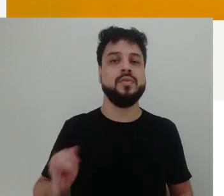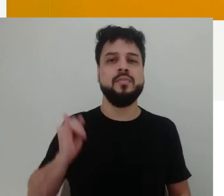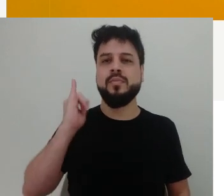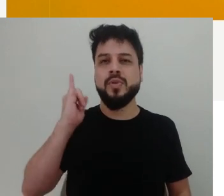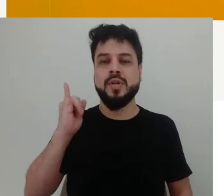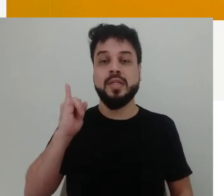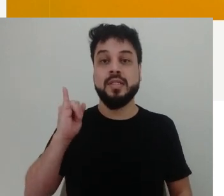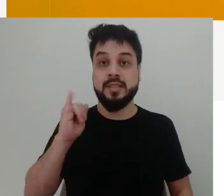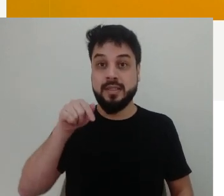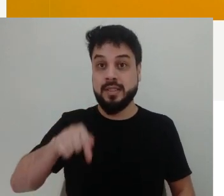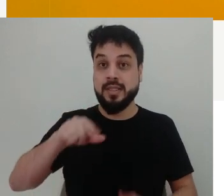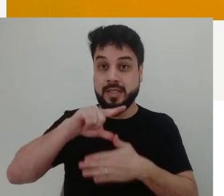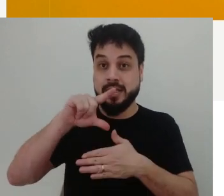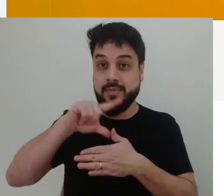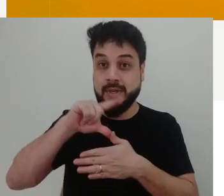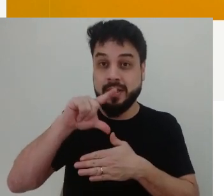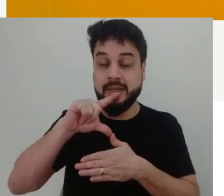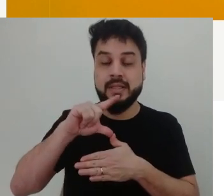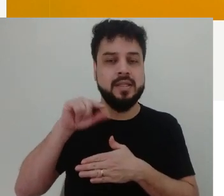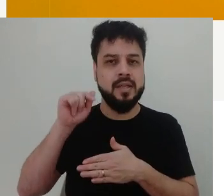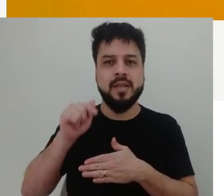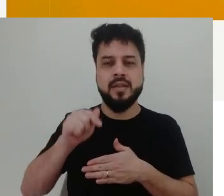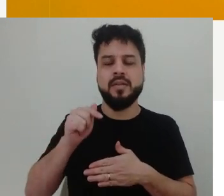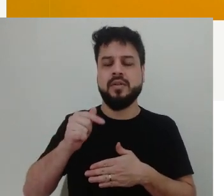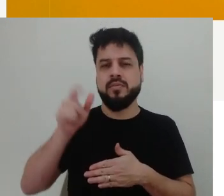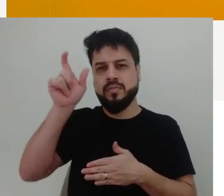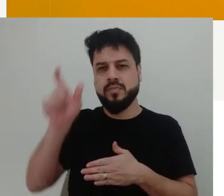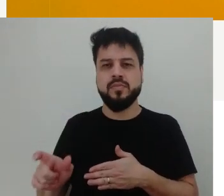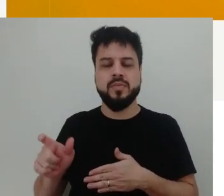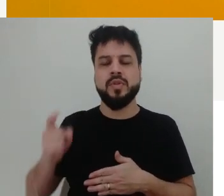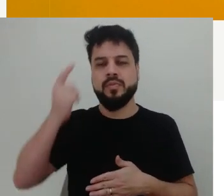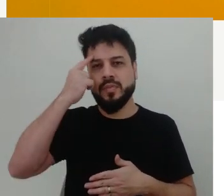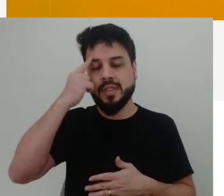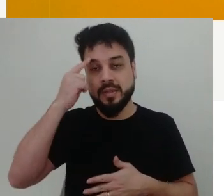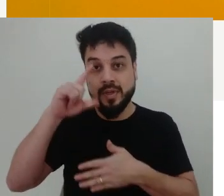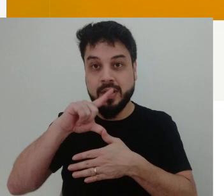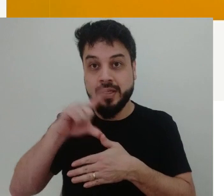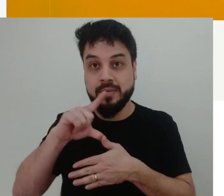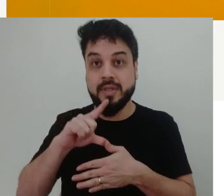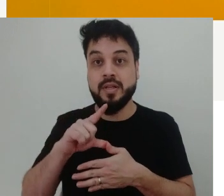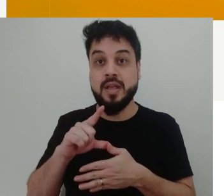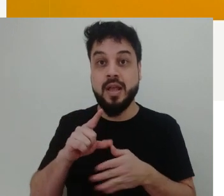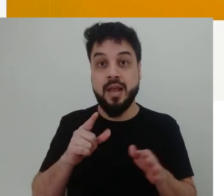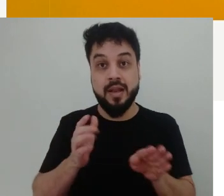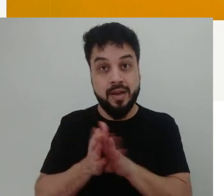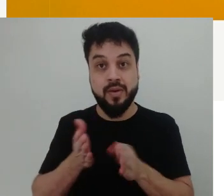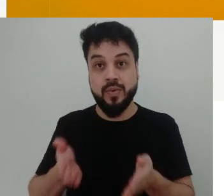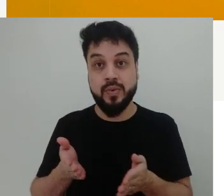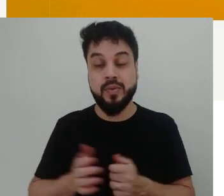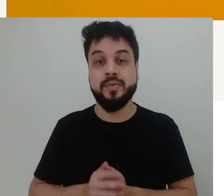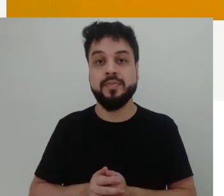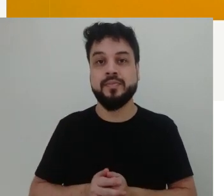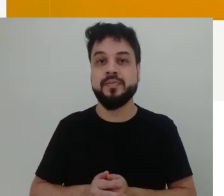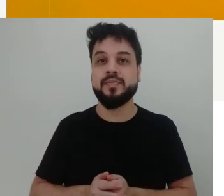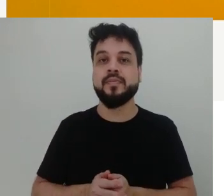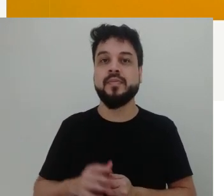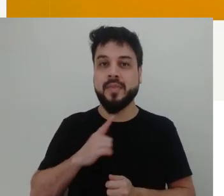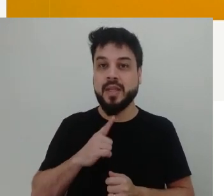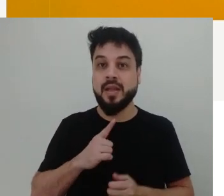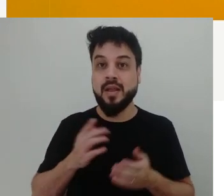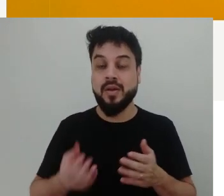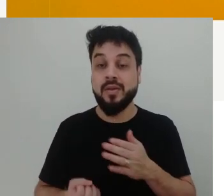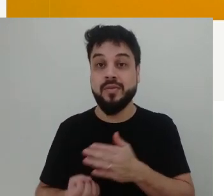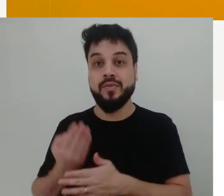anos 20, no norte da Itália. Eu acho que o conhecimento materialista, Marx dizia o quê? Não